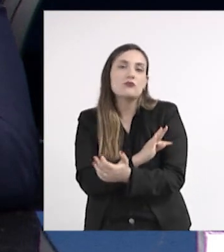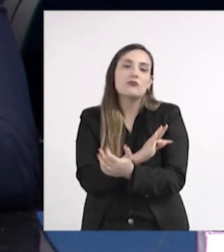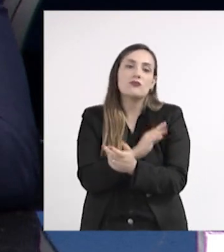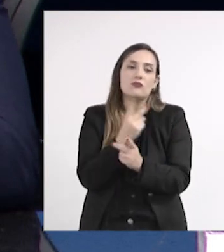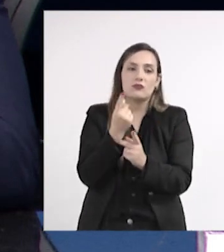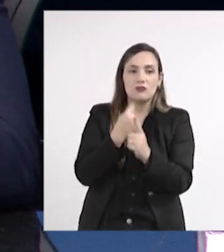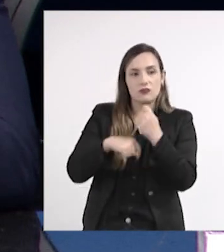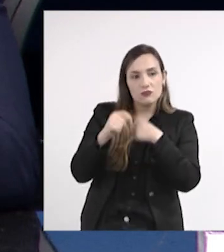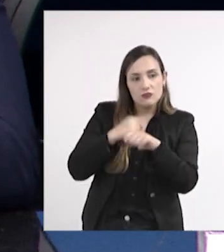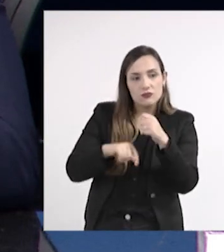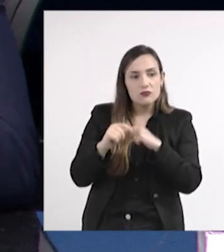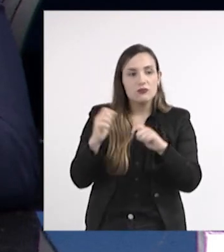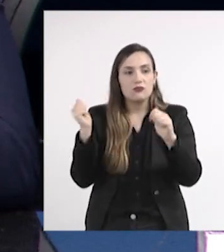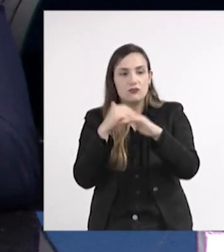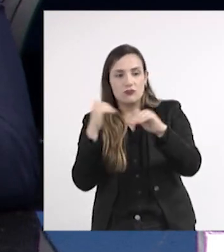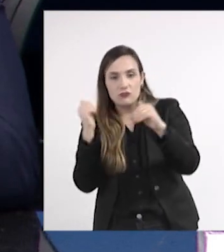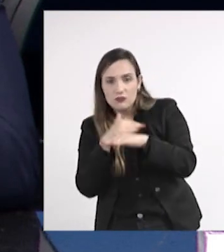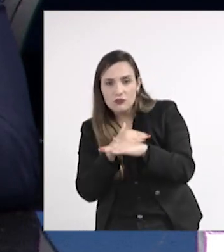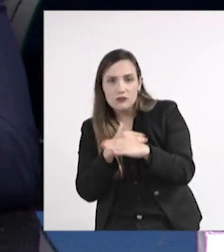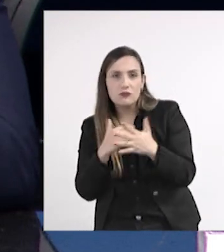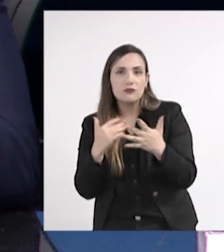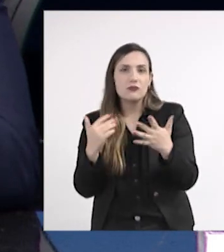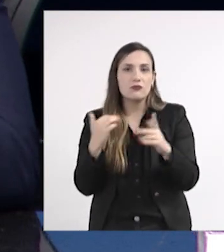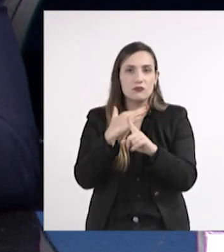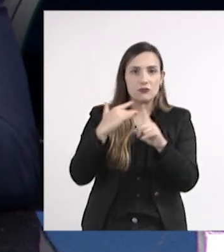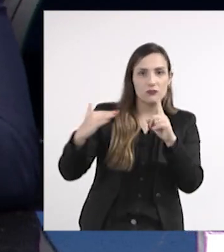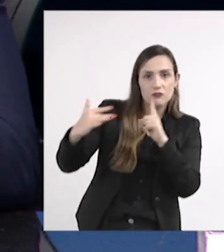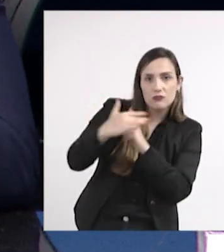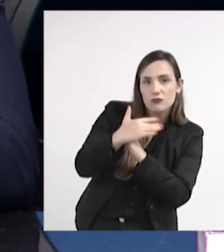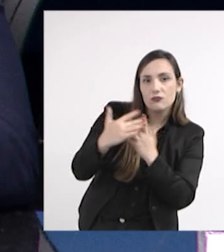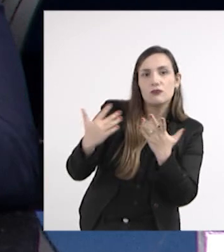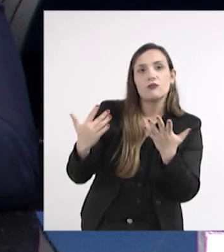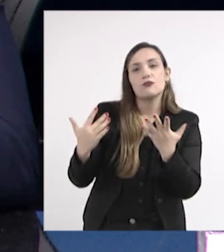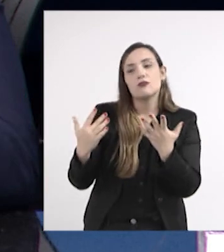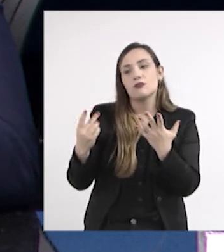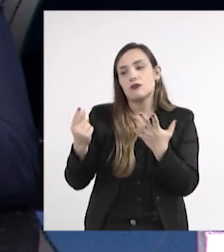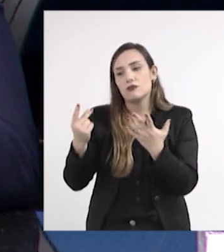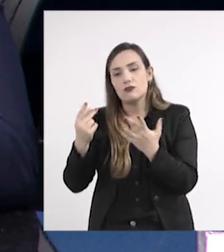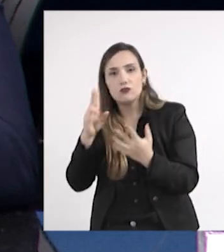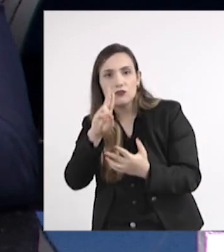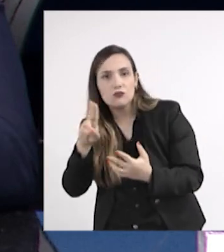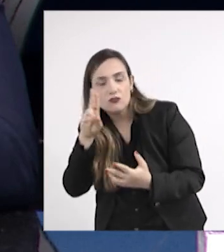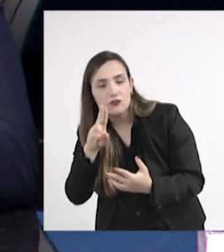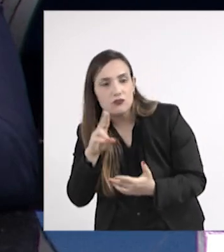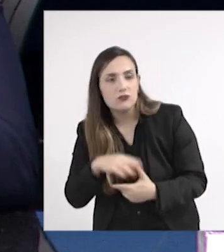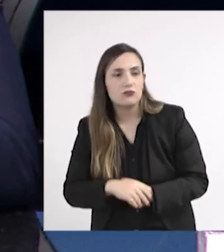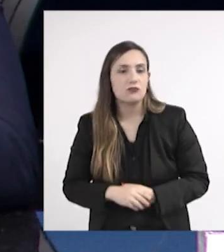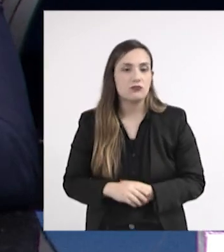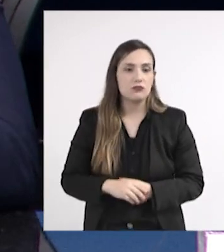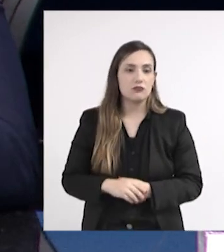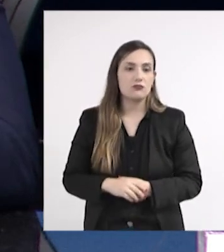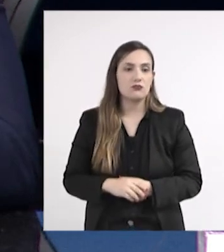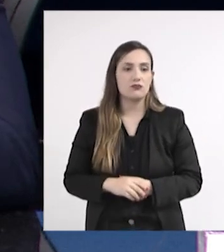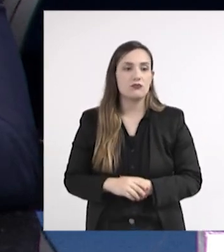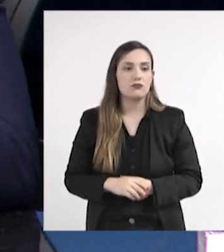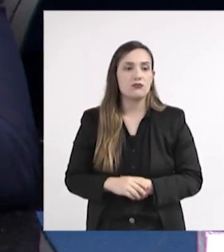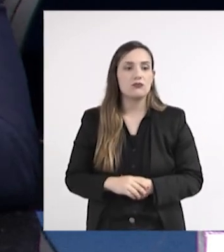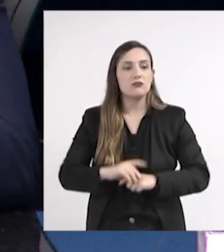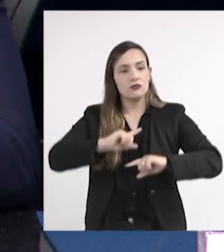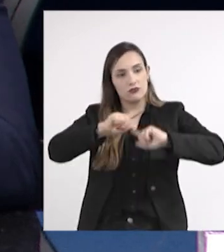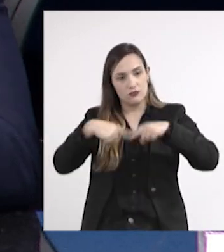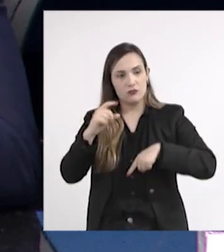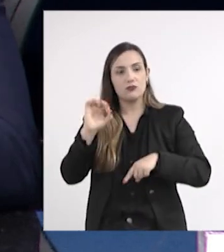de tráfego, estudos de demanda, os estudos econômicos que precedem a realização da